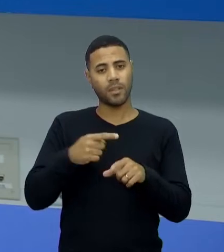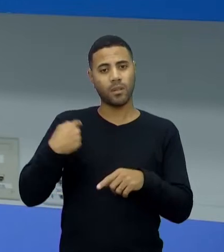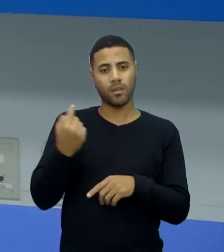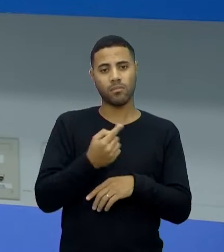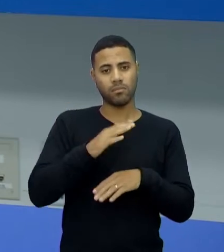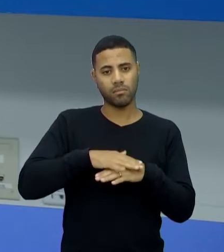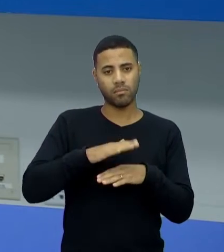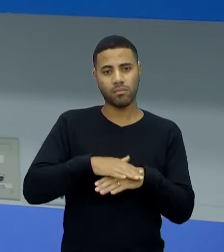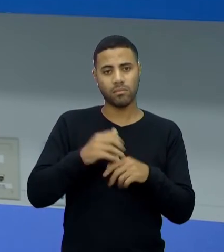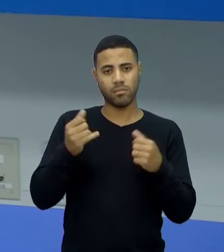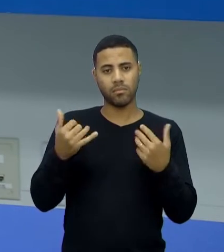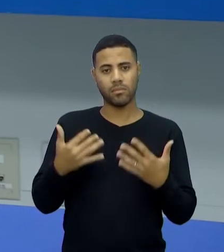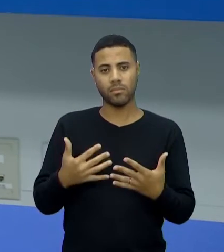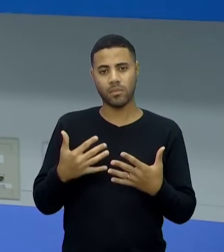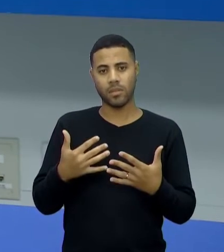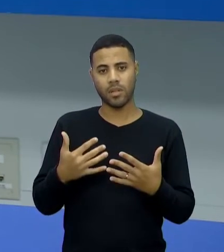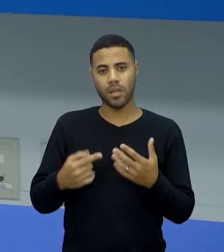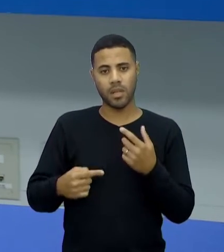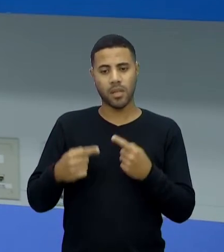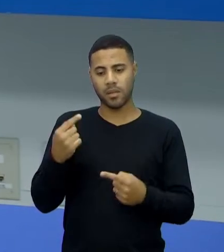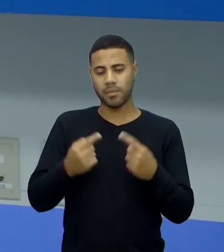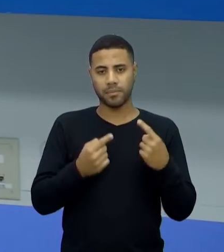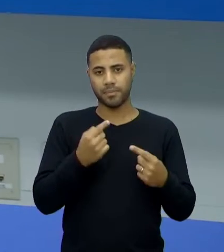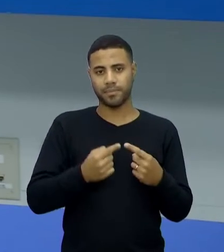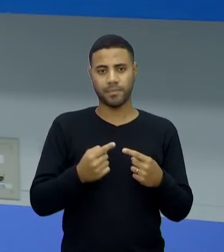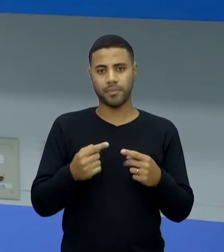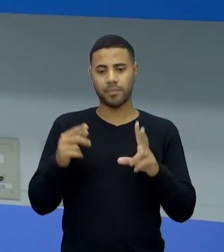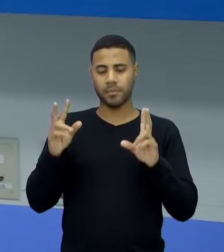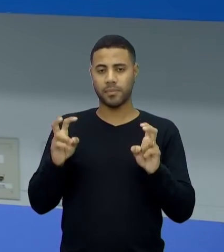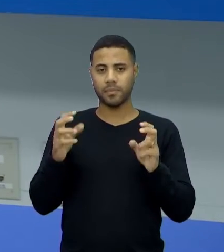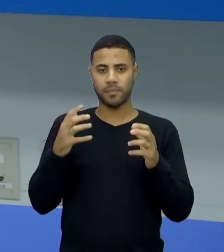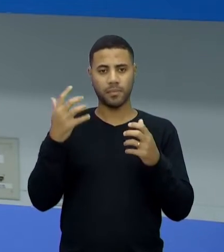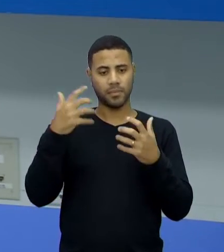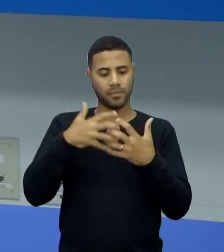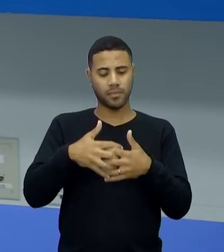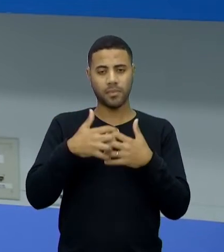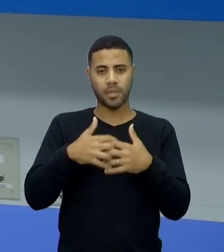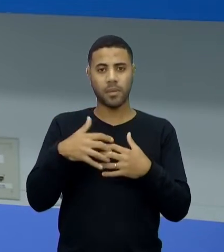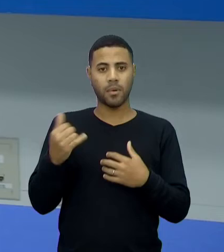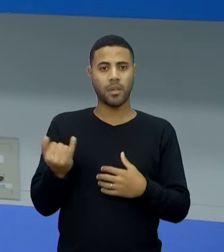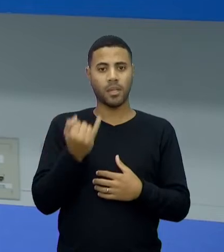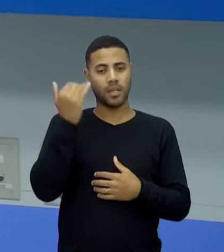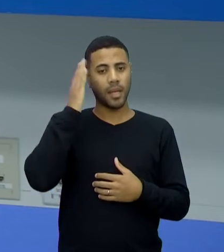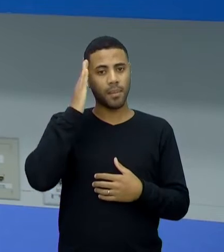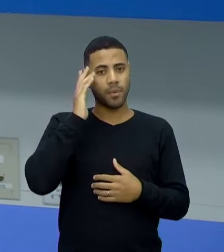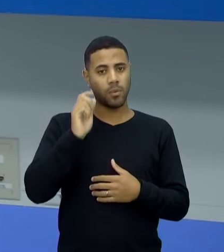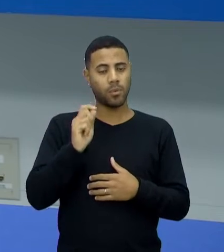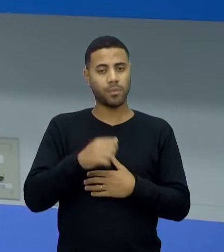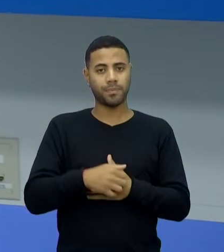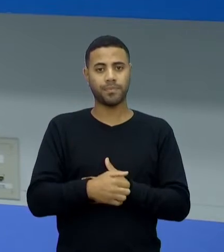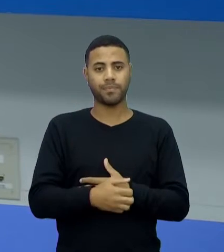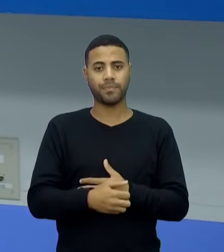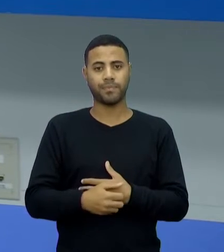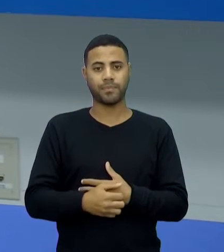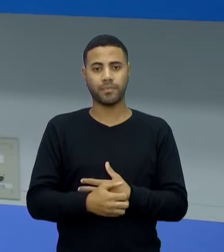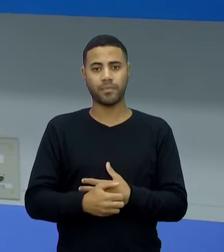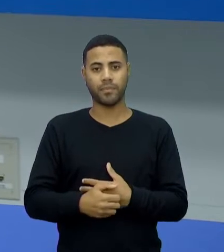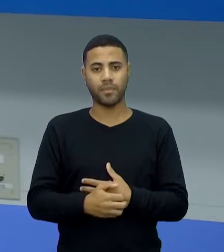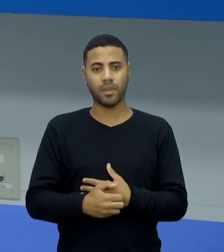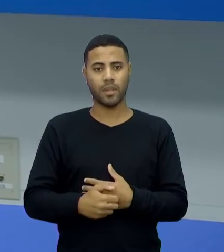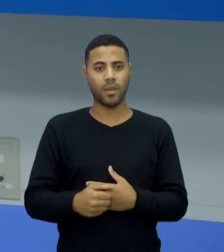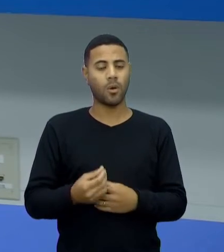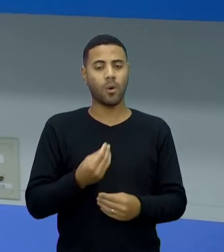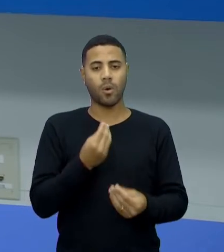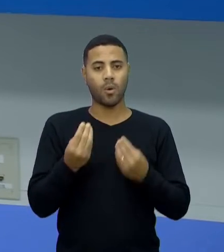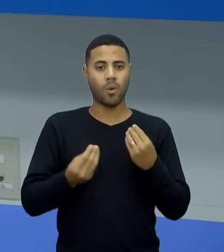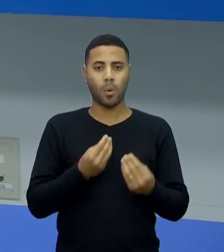depare né com determinados discursos determinadas questões é importante que a gente saiba eh o quanto é